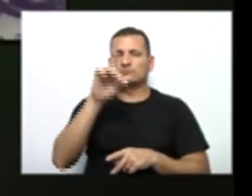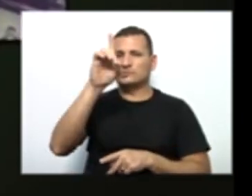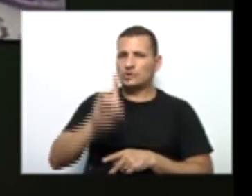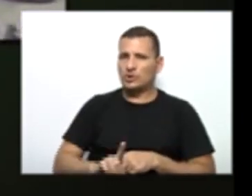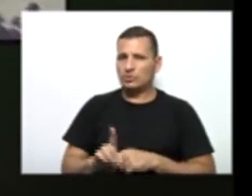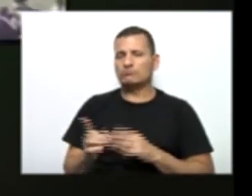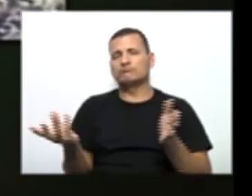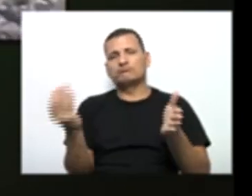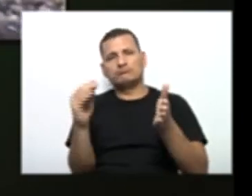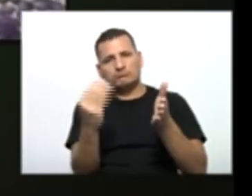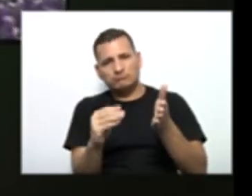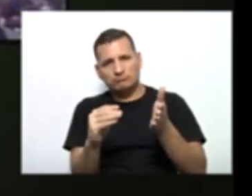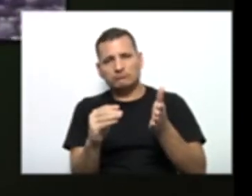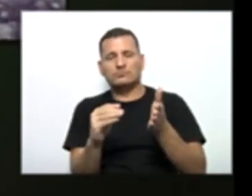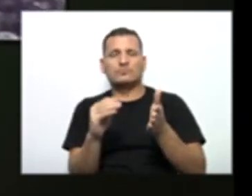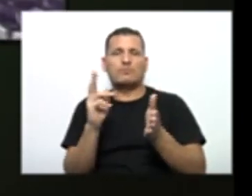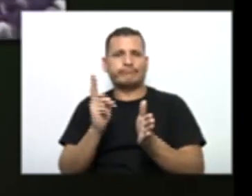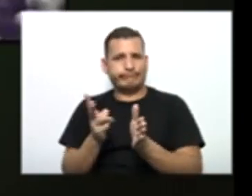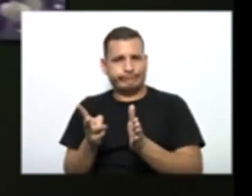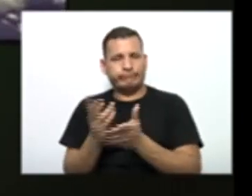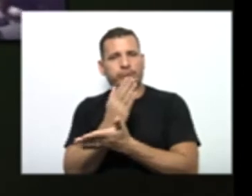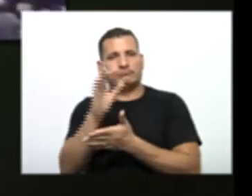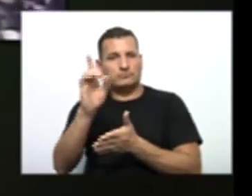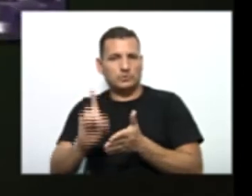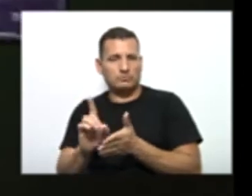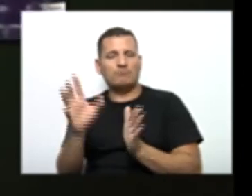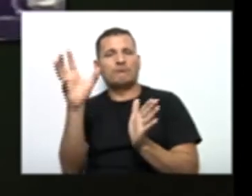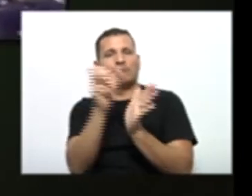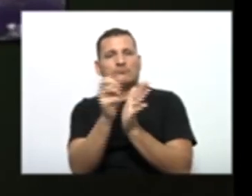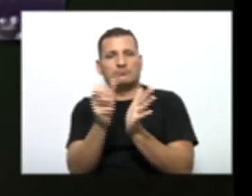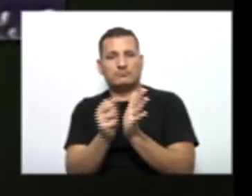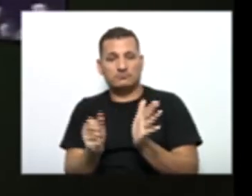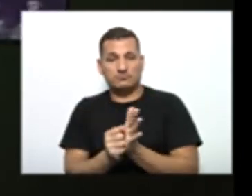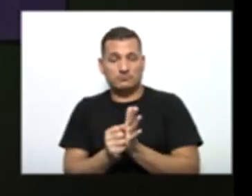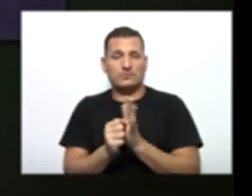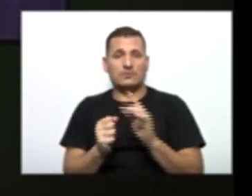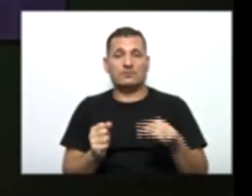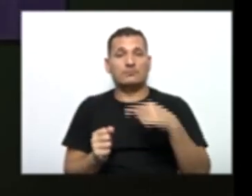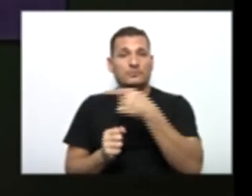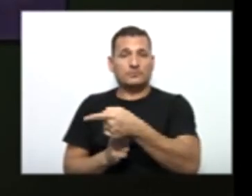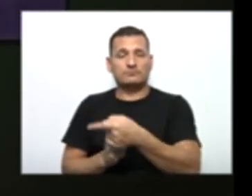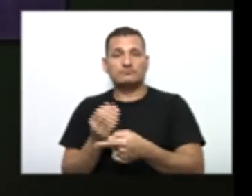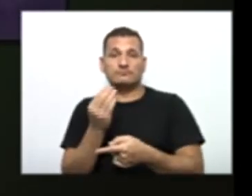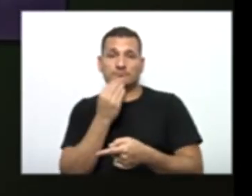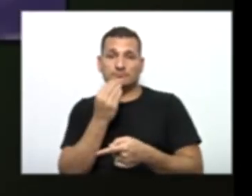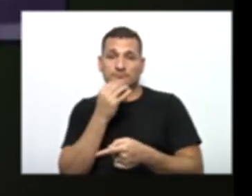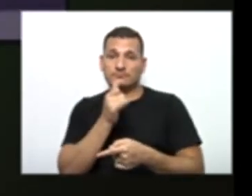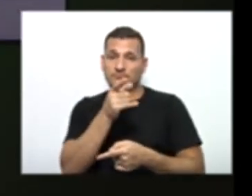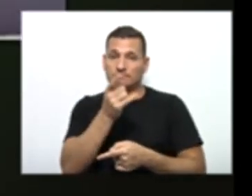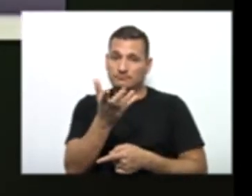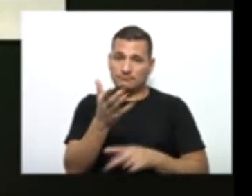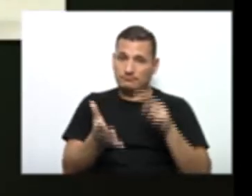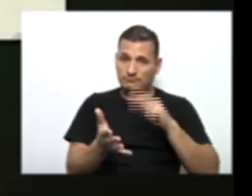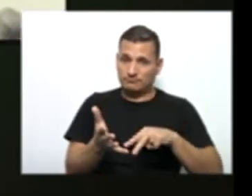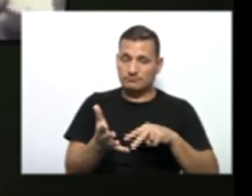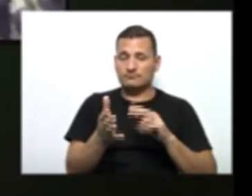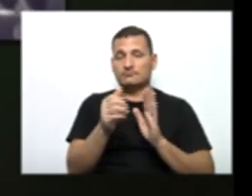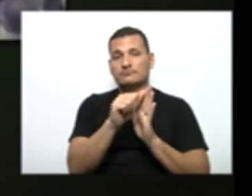nosso país havia saído de um período em que vários direitos civis e sociais tinham sido restritos. As pessoas que